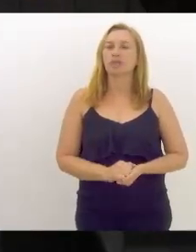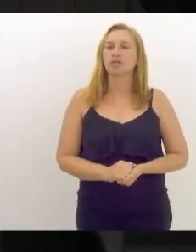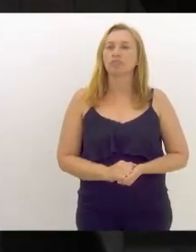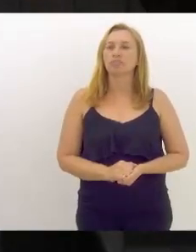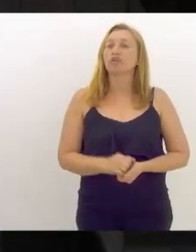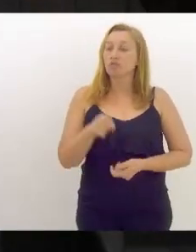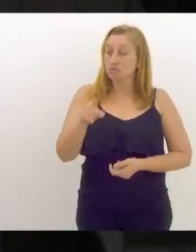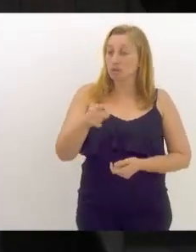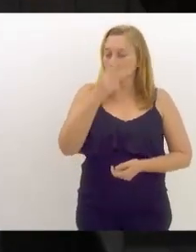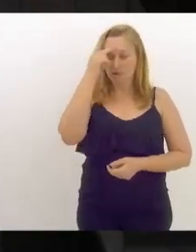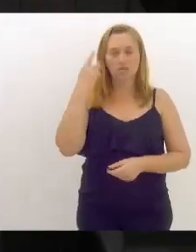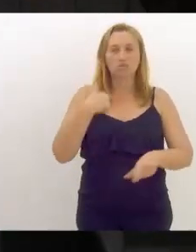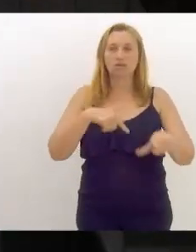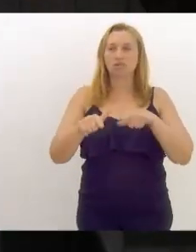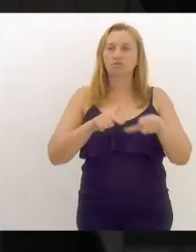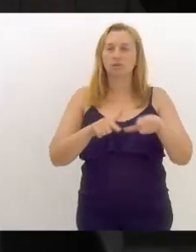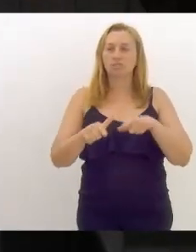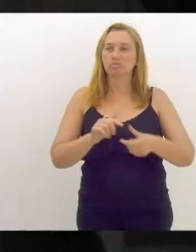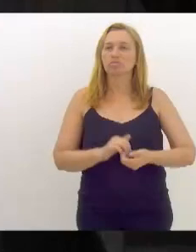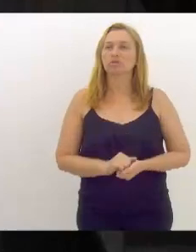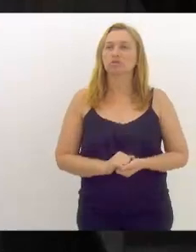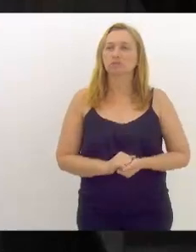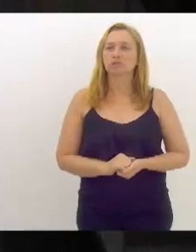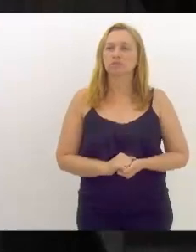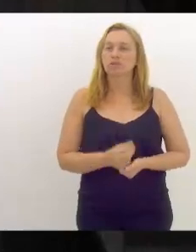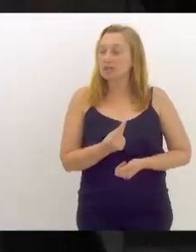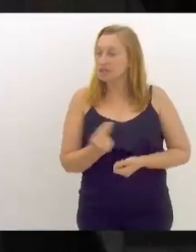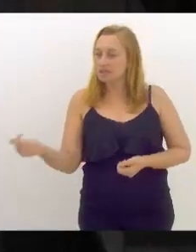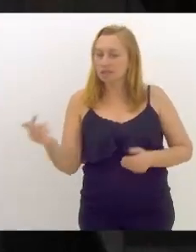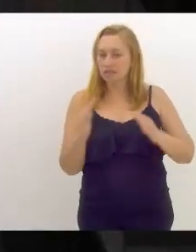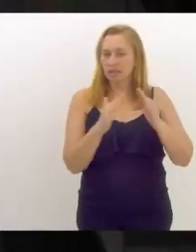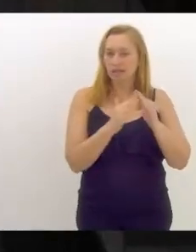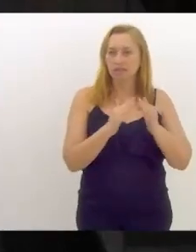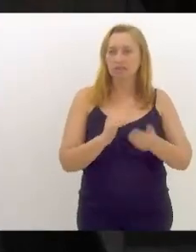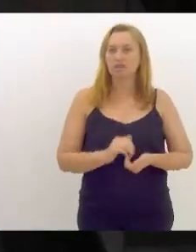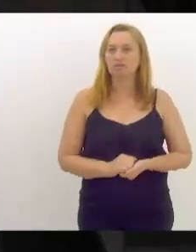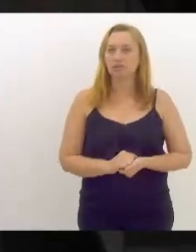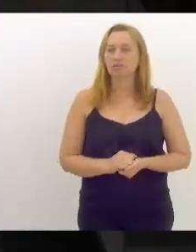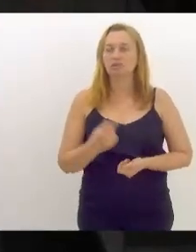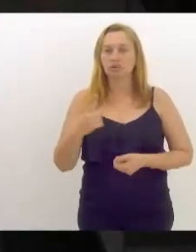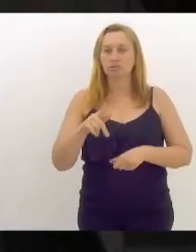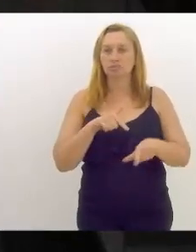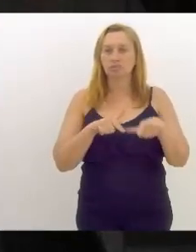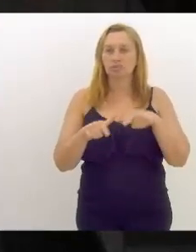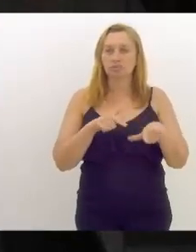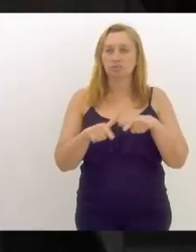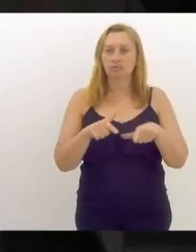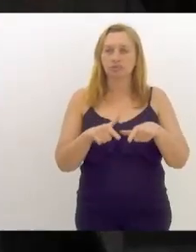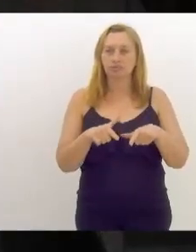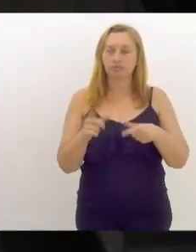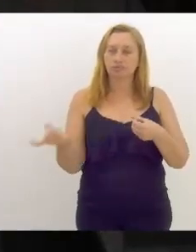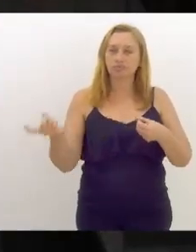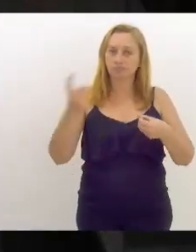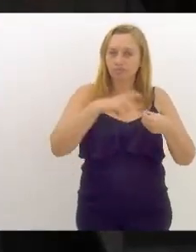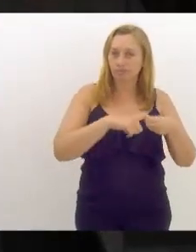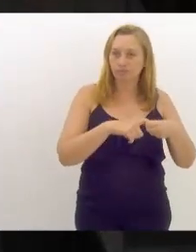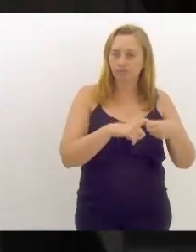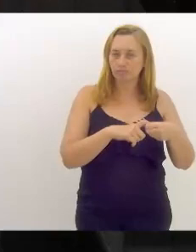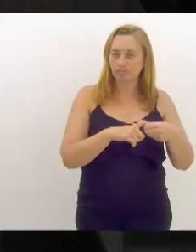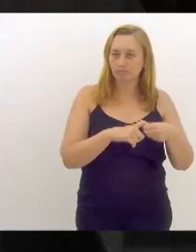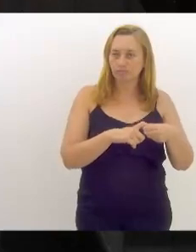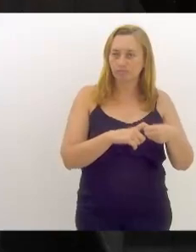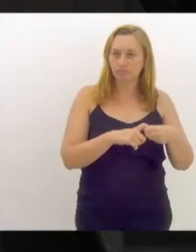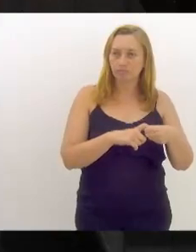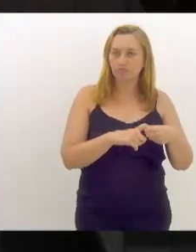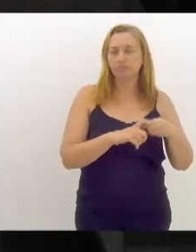você, trabalhador, a você, trabalhadora, que sai da sua casa para o seu trabalho e retorna do trabalho para a